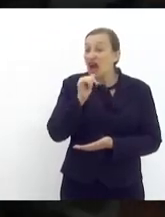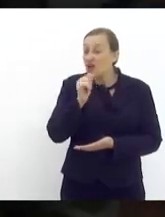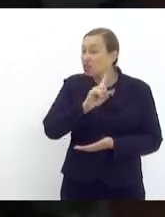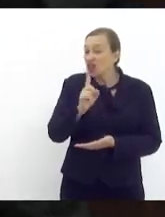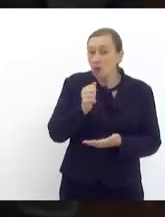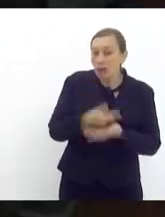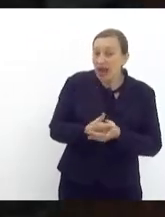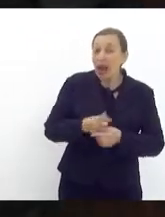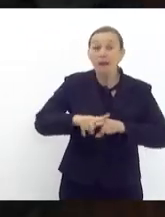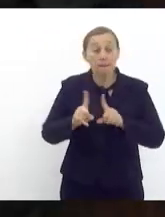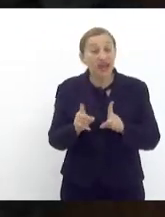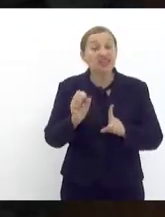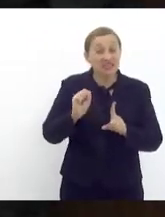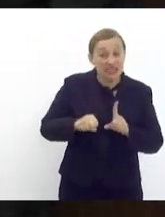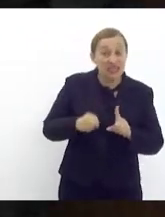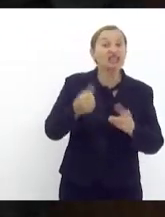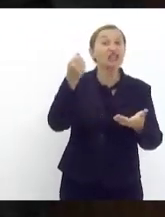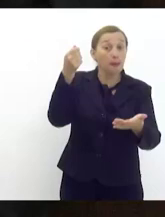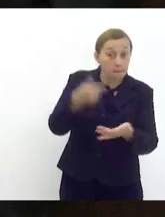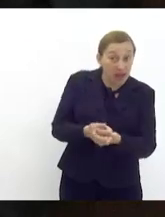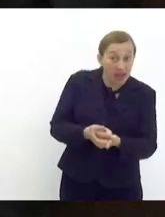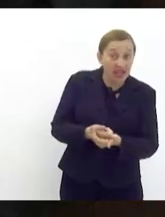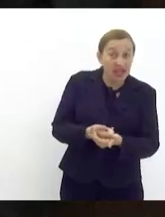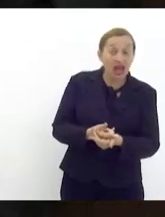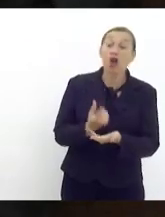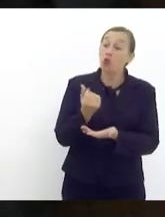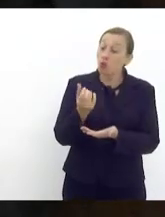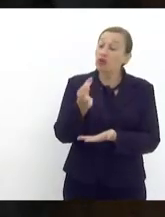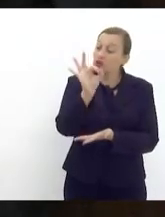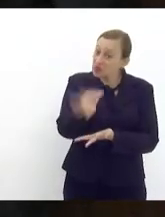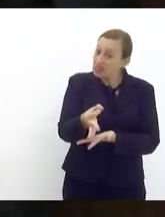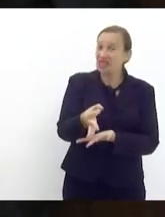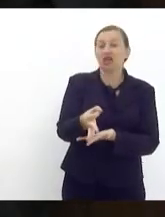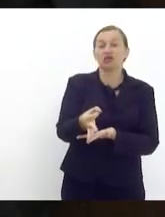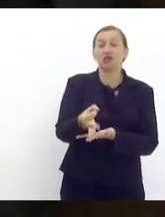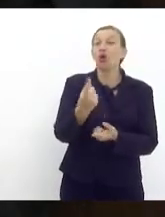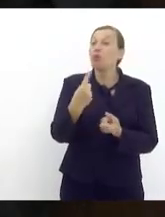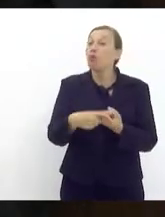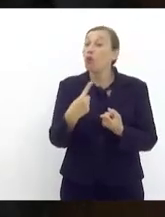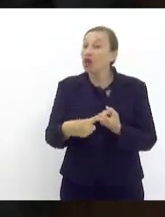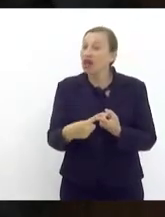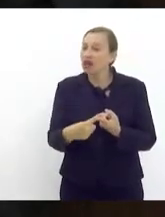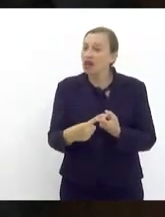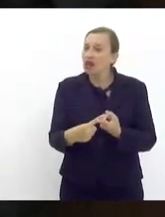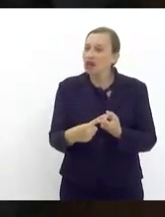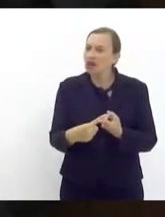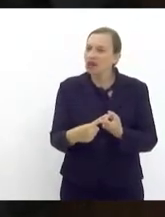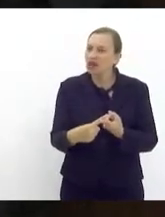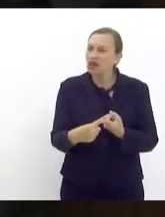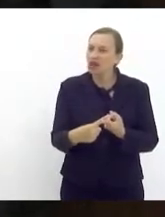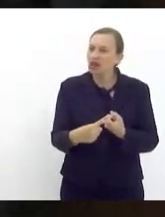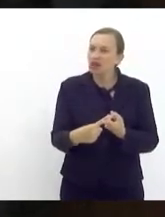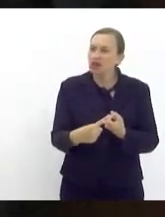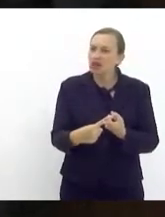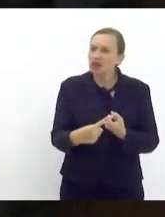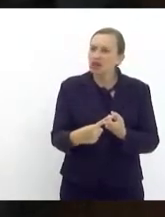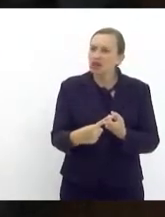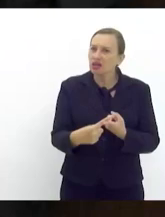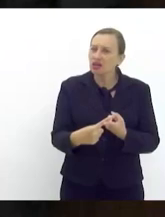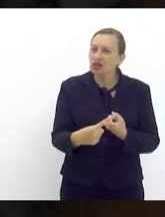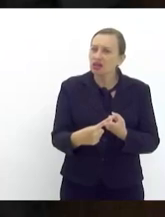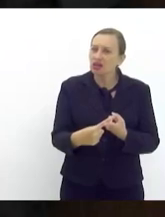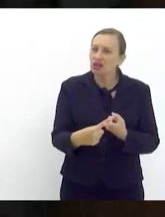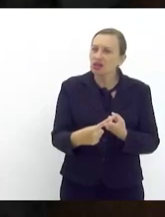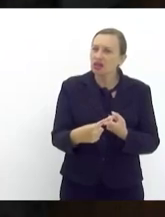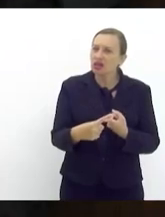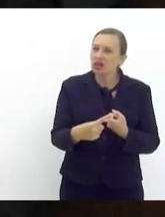isentar. É ter o direito de pagar e pagar um preço justo. Porque a verdade é que, muitas vezes,